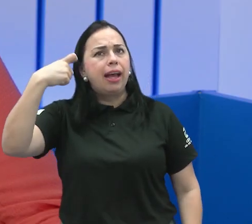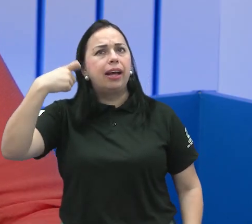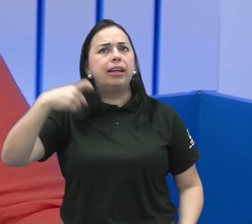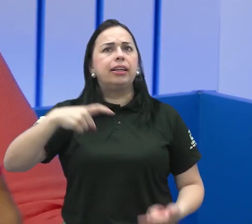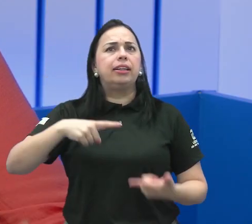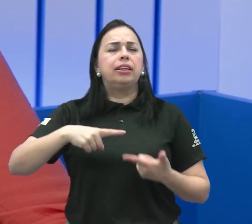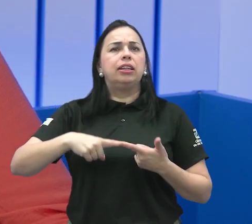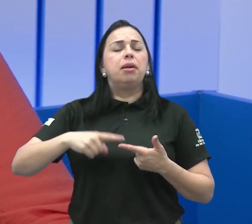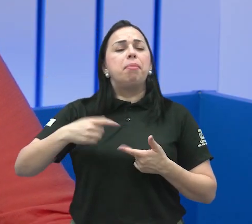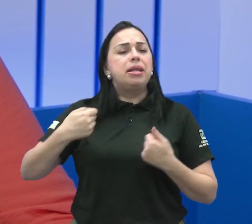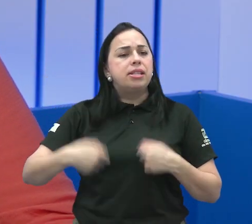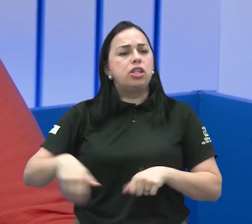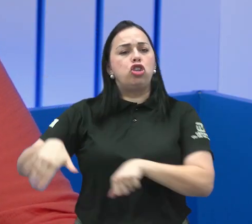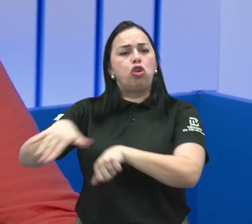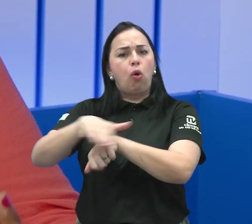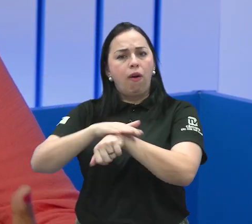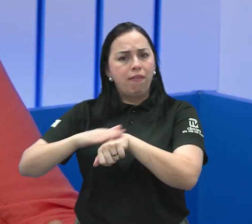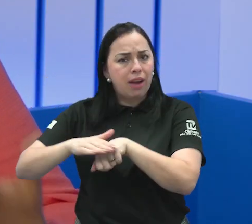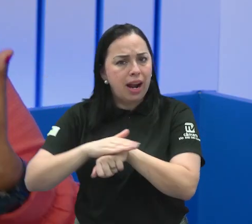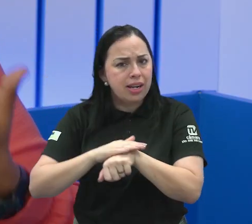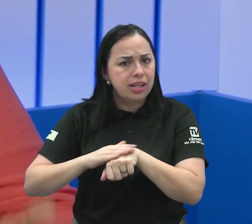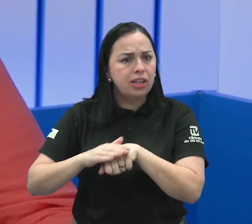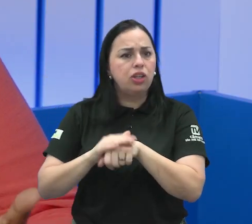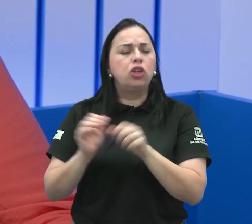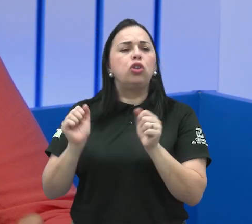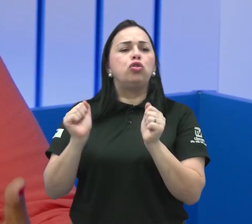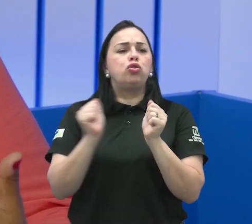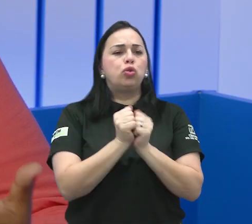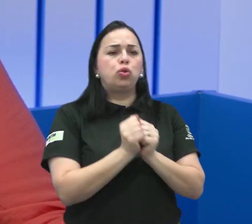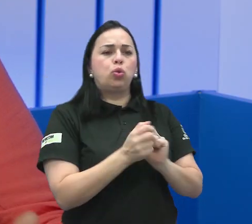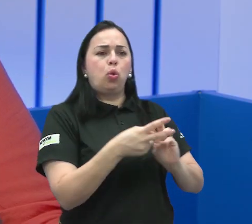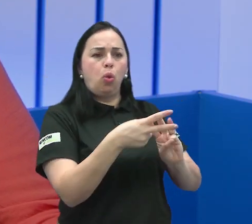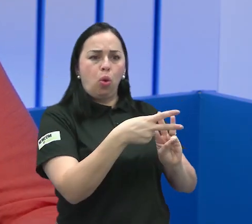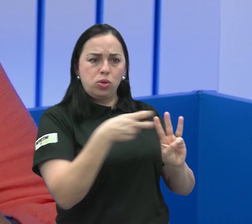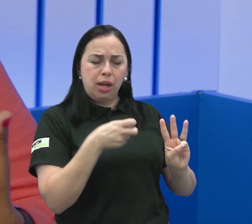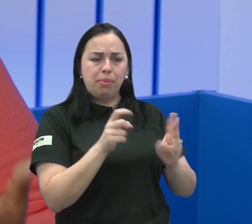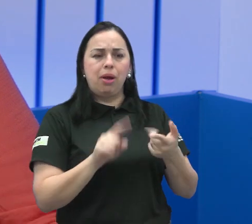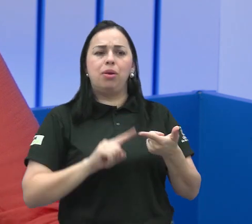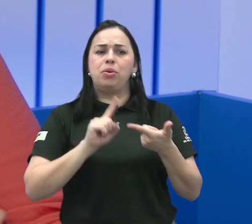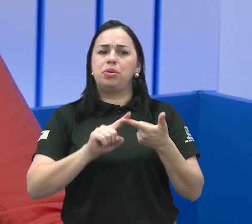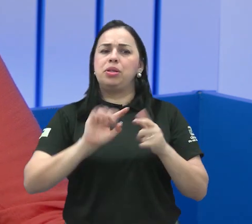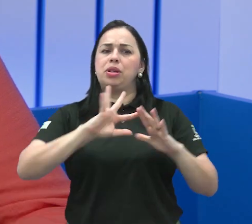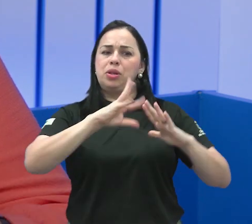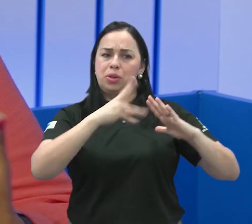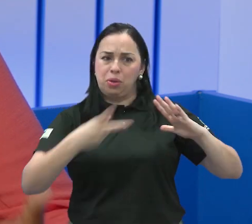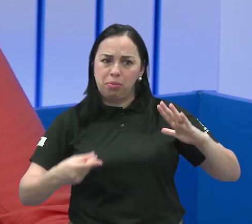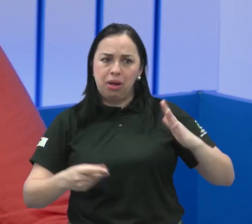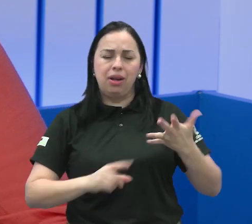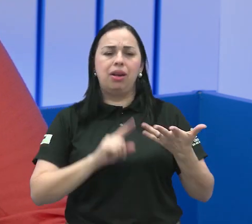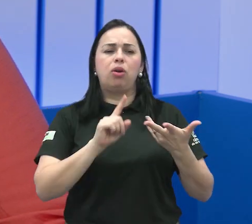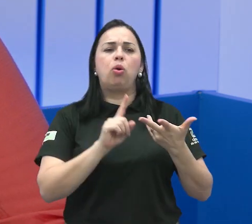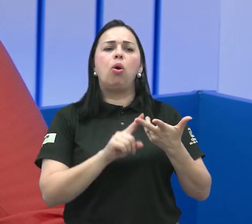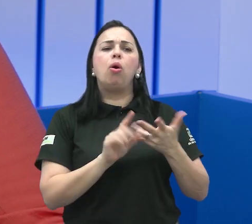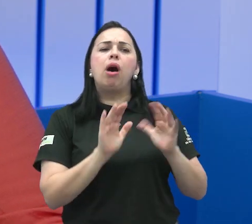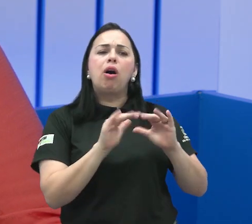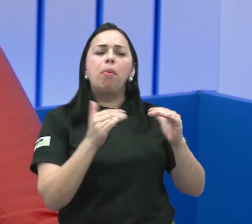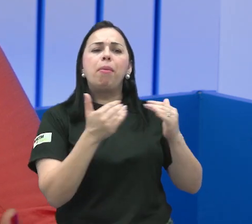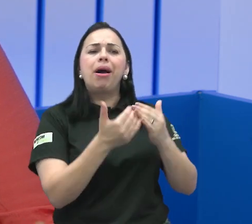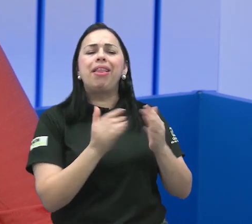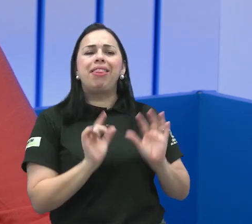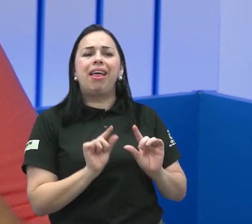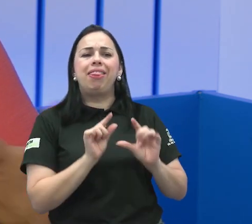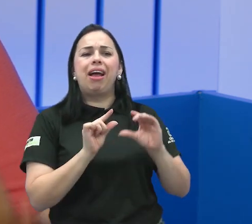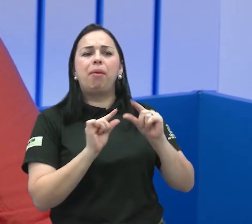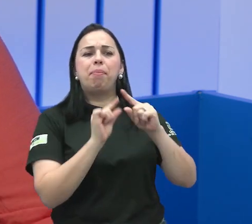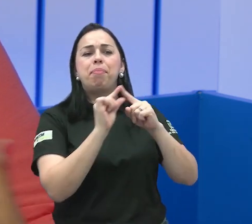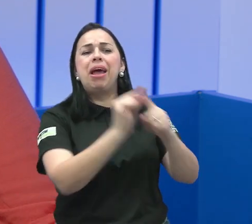então, formação de um debate público com os indígenas, com os quilombolas, com as comunidades periféricas,